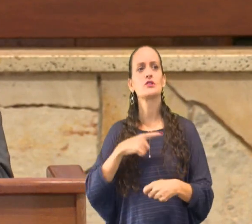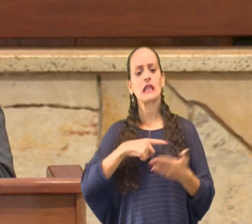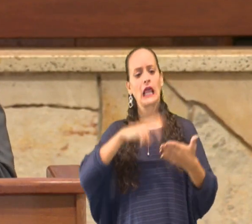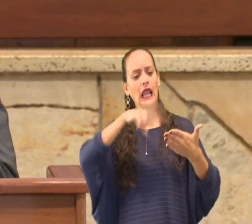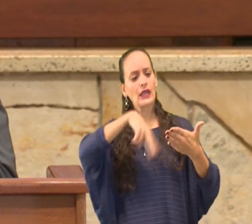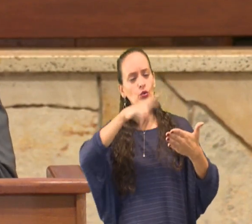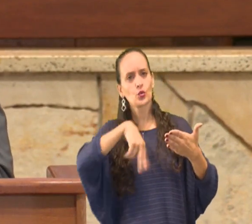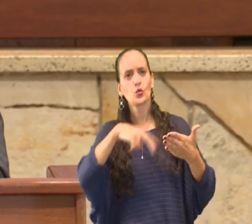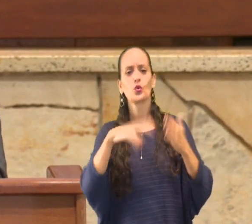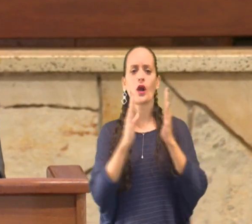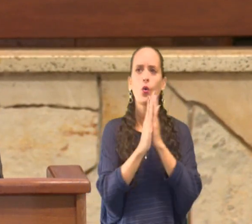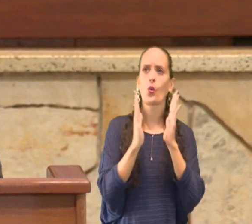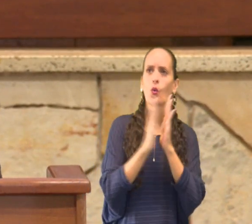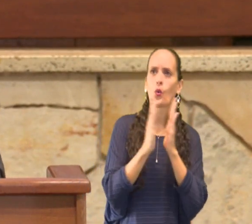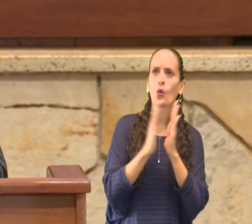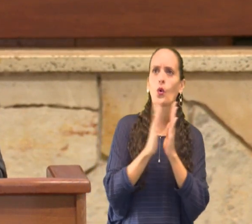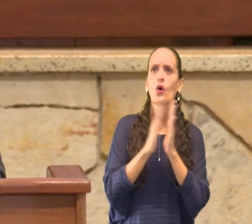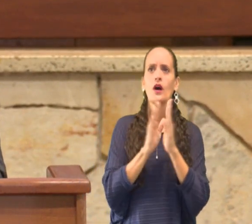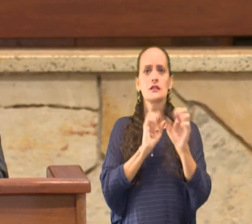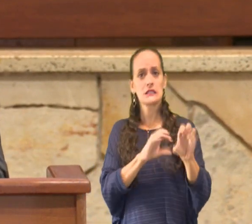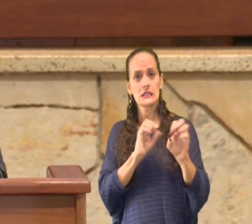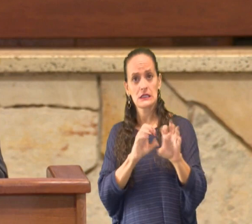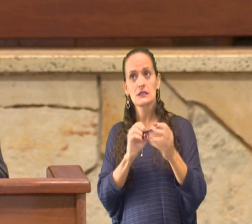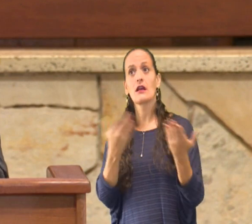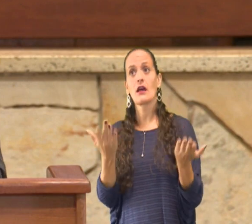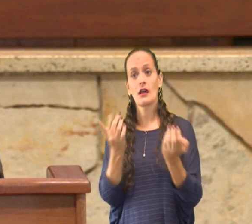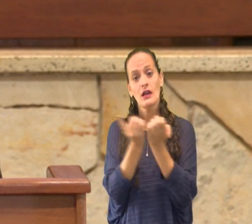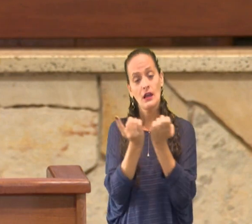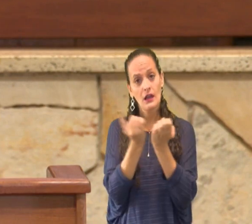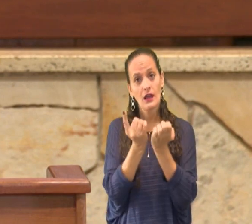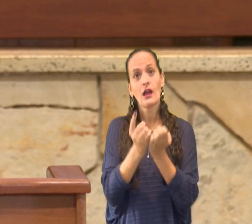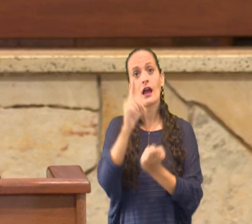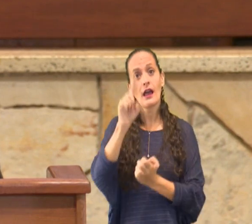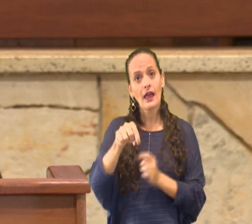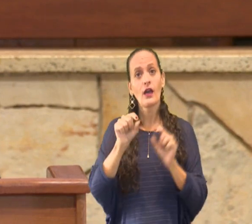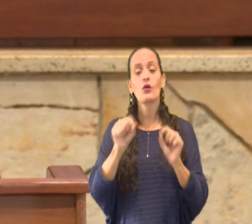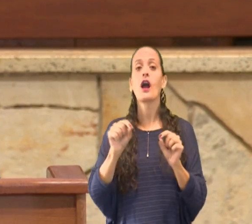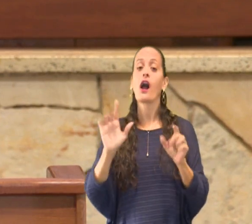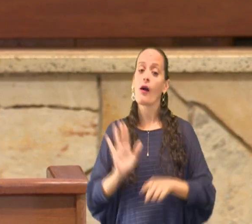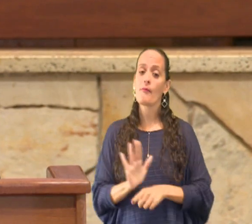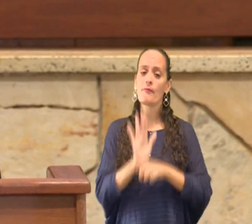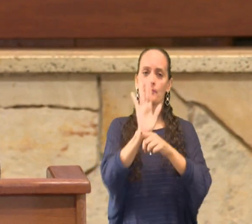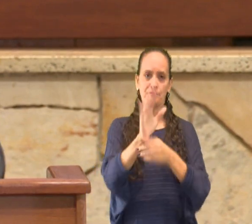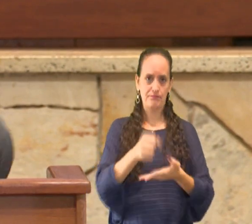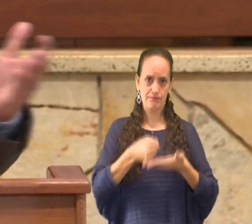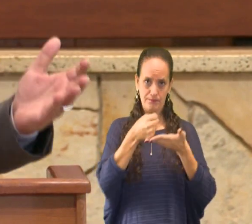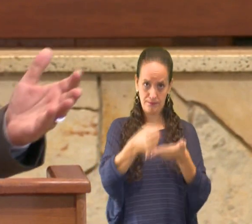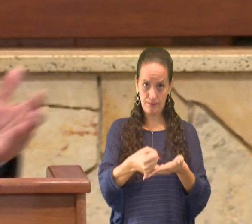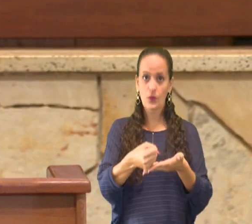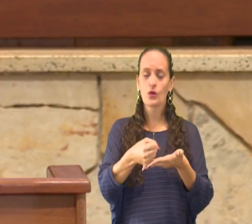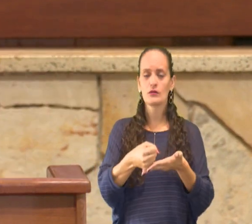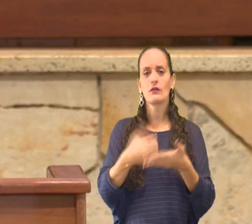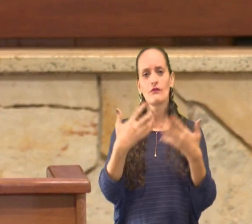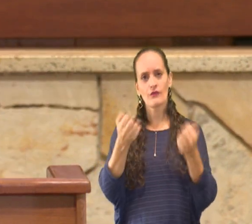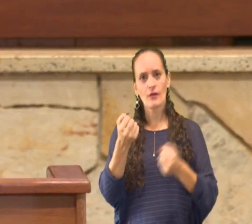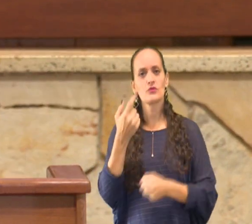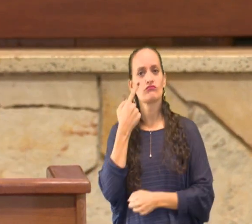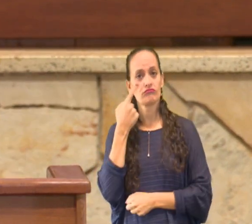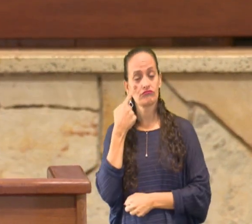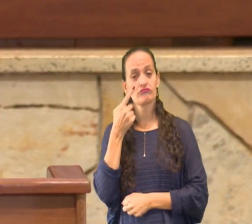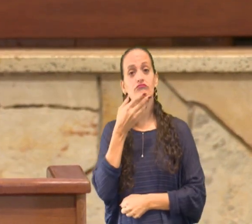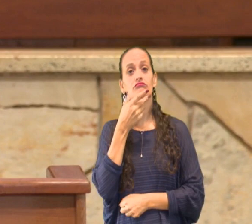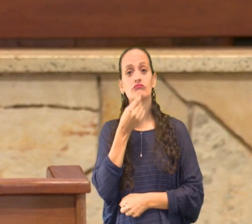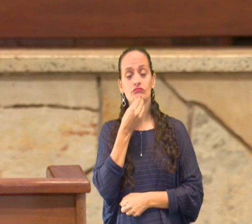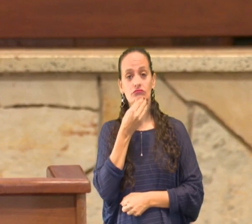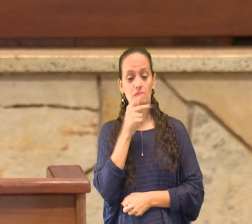Deus, da oração, do ensino, e a escola dominical ela é uma aliada neste sentido. Então nós gostaríamos de ouvir o professor, que tem